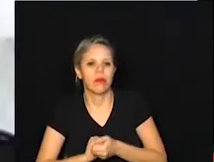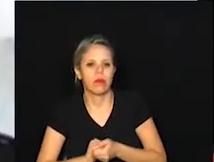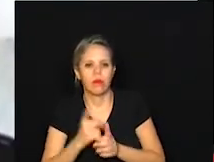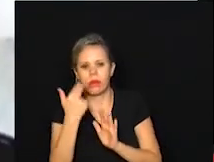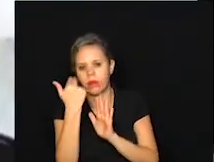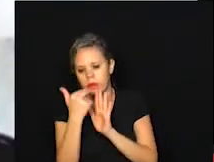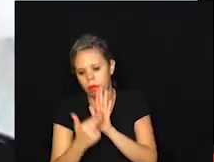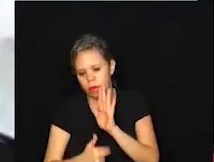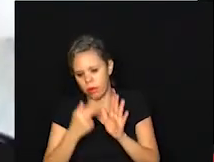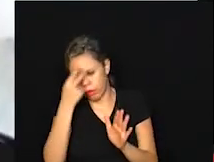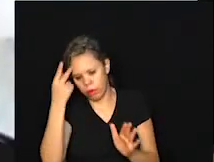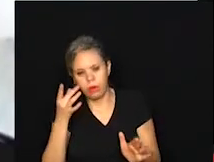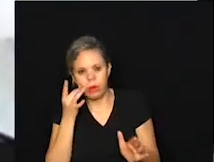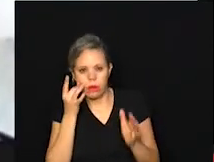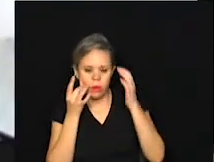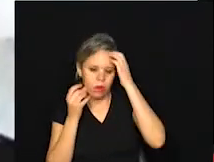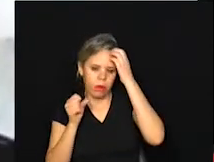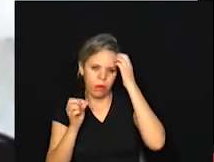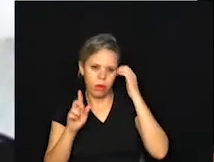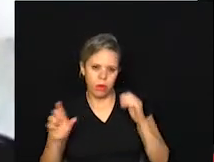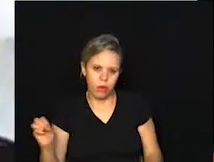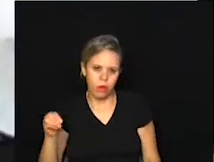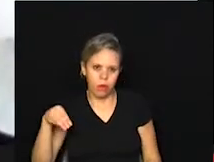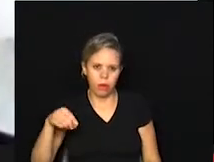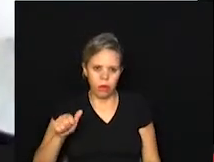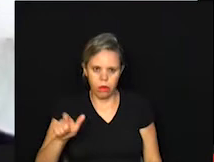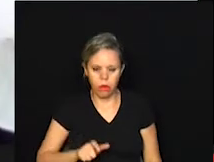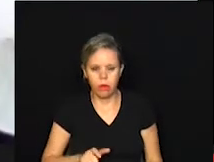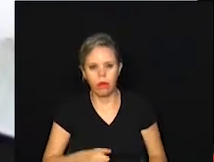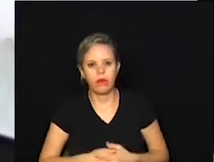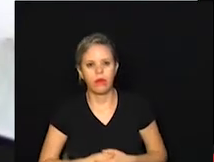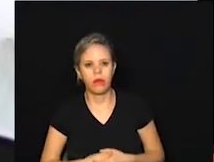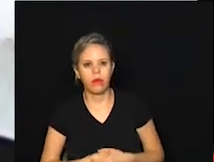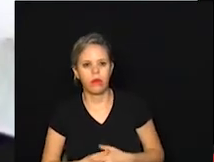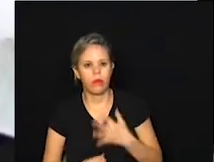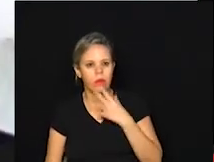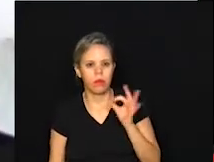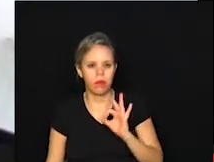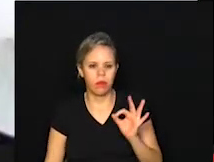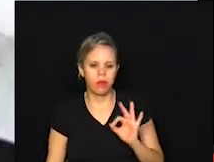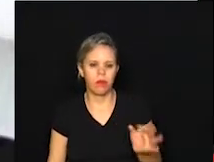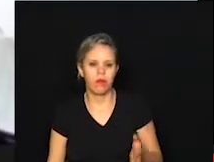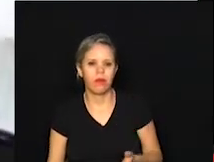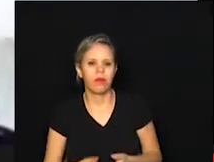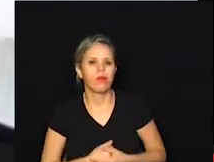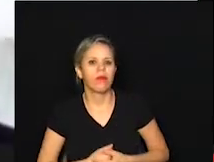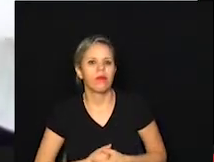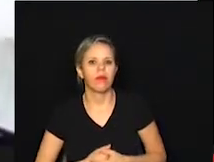demais aqui que estão presentes, Sérgio, o Max, o Sérgio, eu nem conheço o Max como o Sérgio,